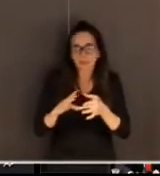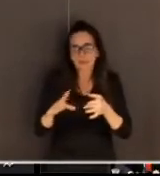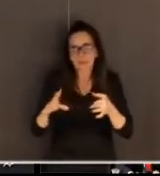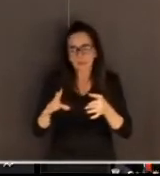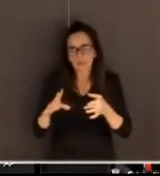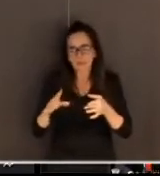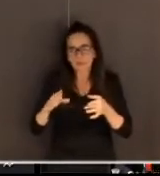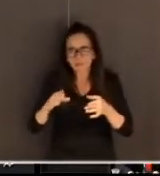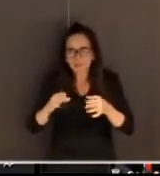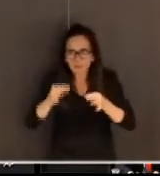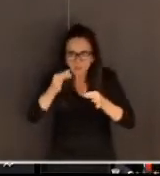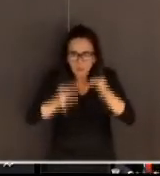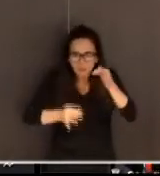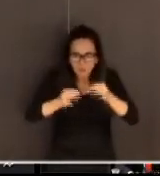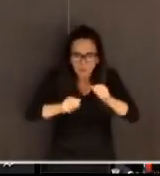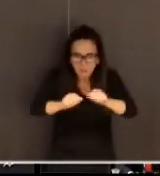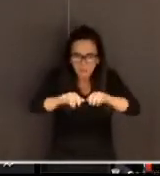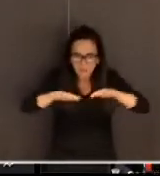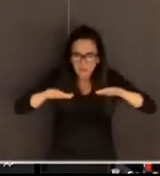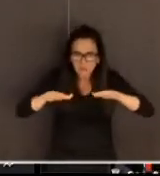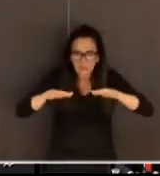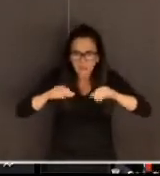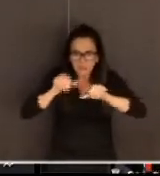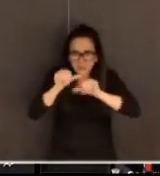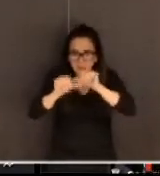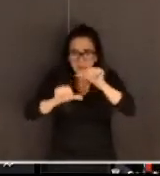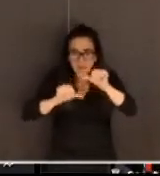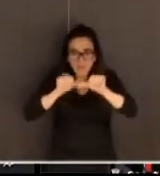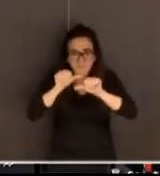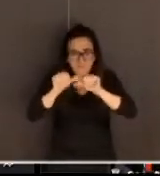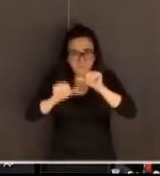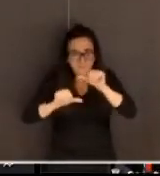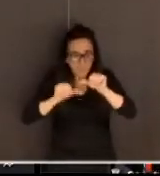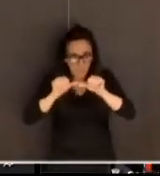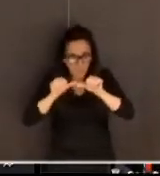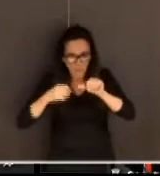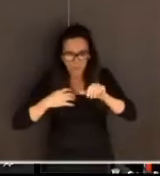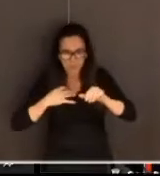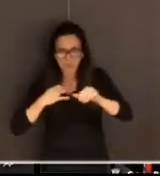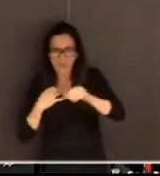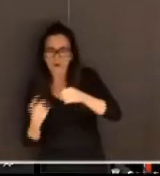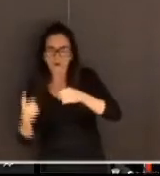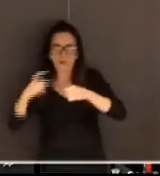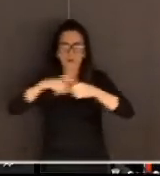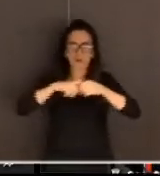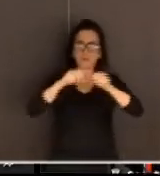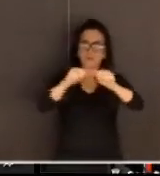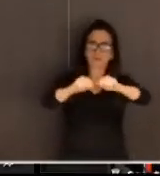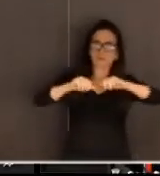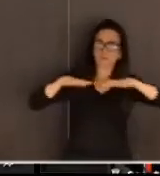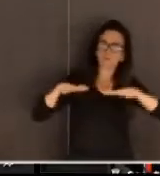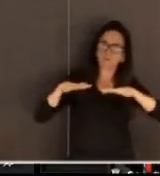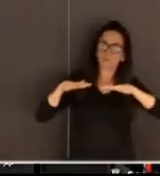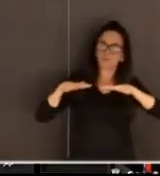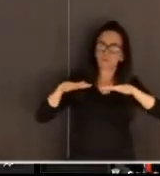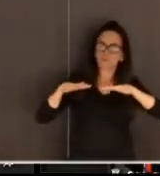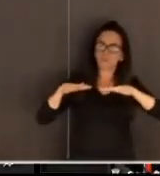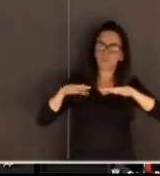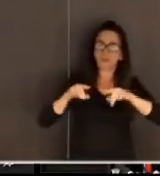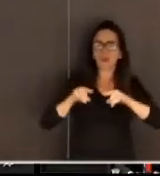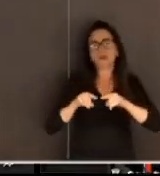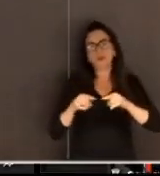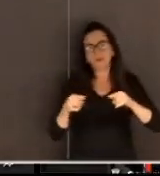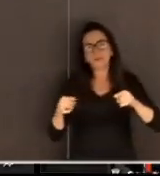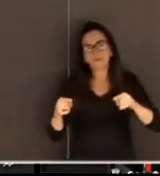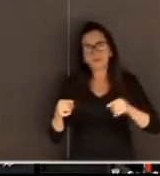algum tempo, que seja feita a troca da roupa. Mas os colegas poderão dizer o seguinte: olha, mas os jurados já